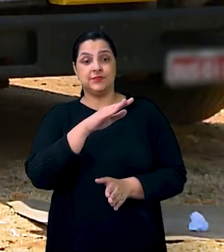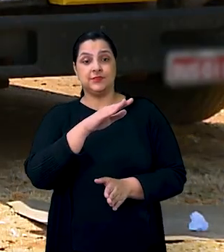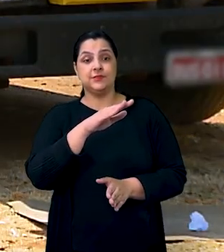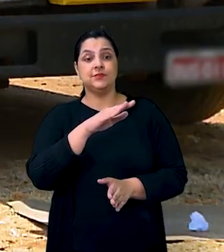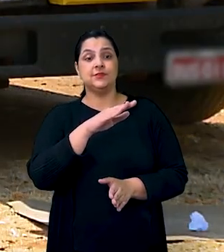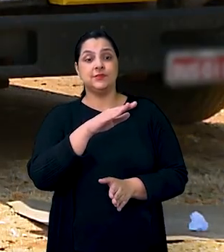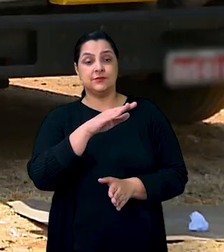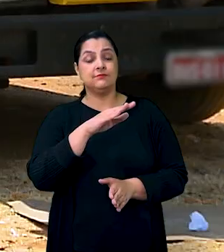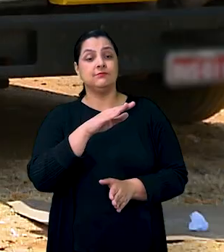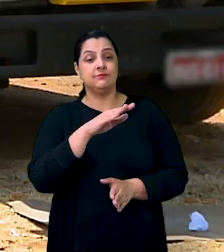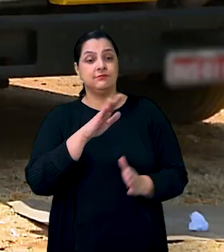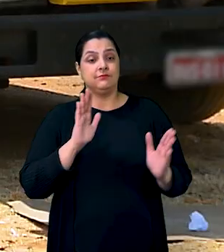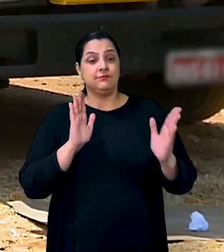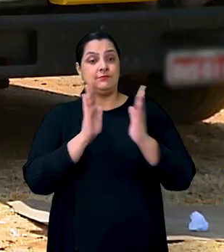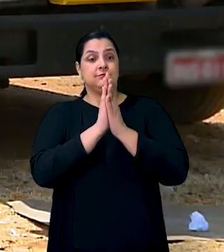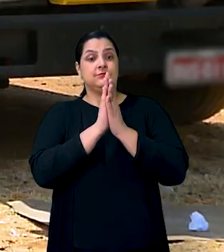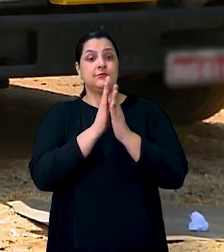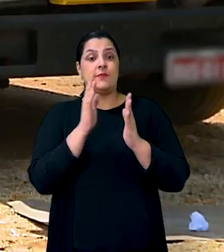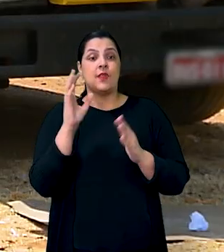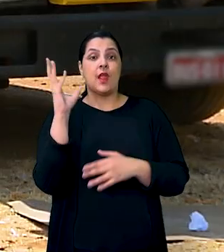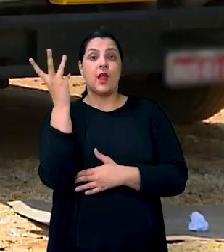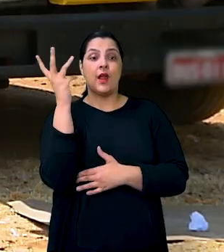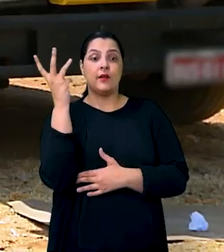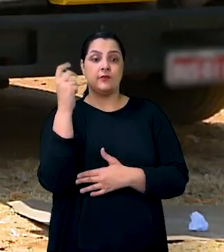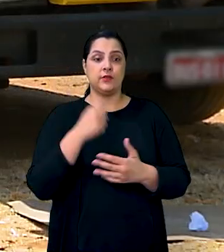ficando imprensado entre o caminhão e uma